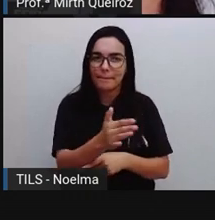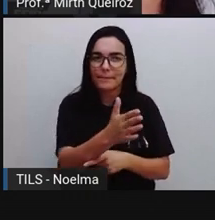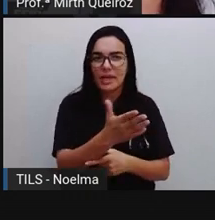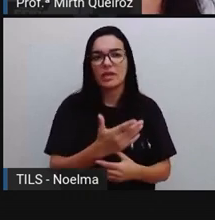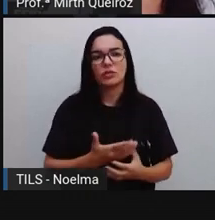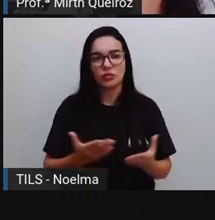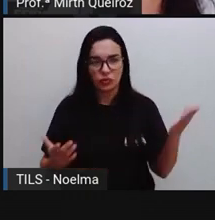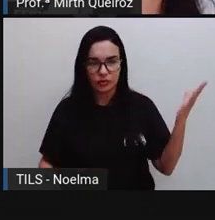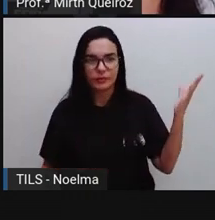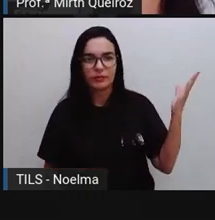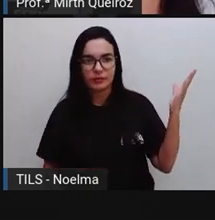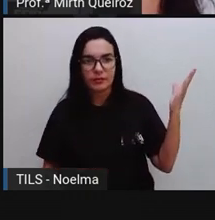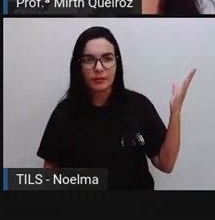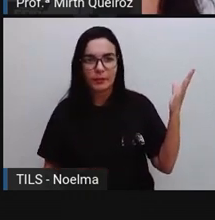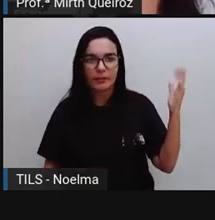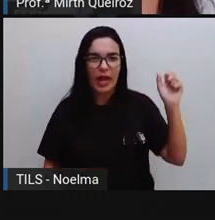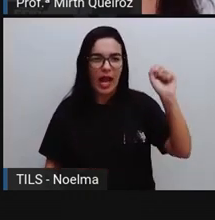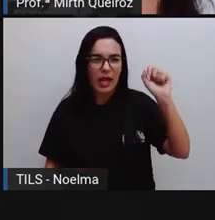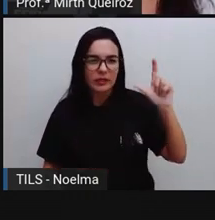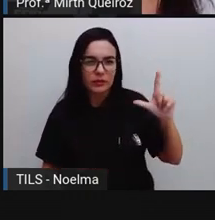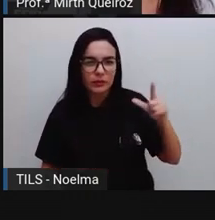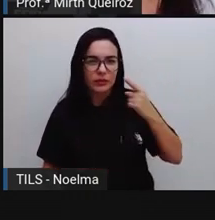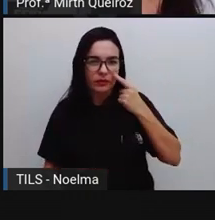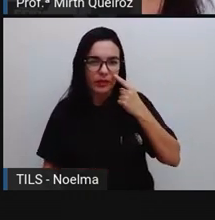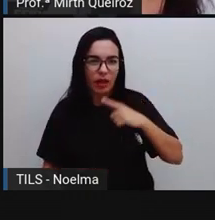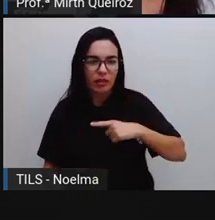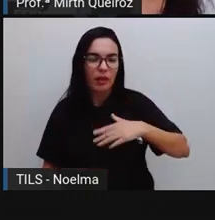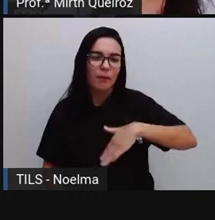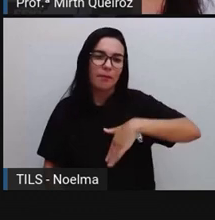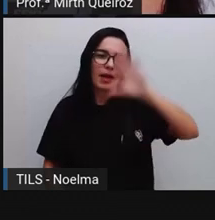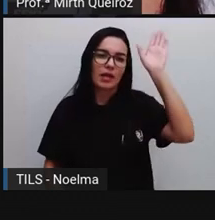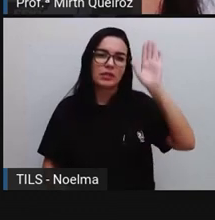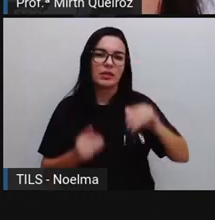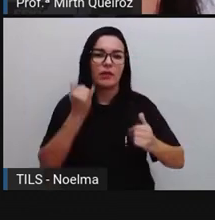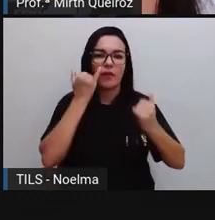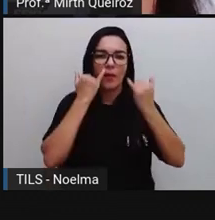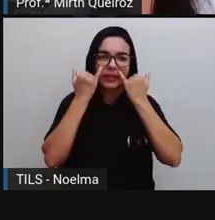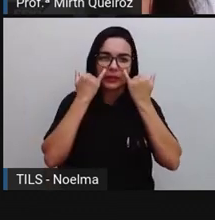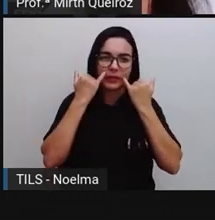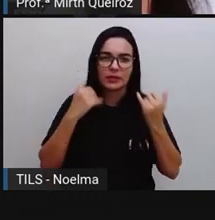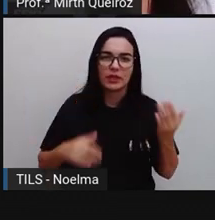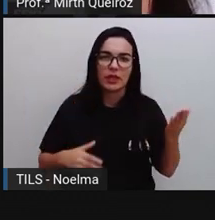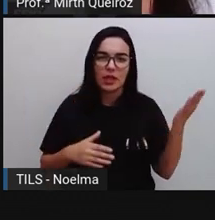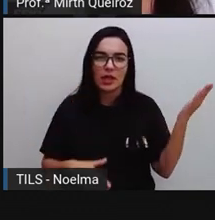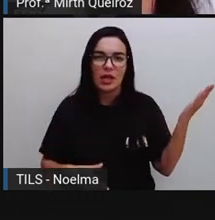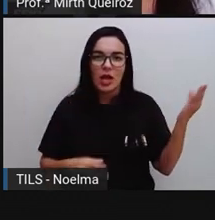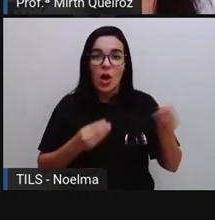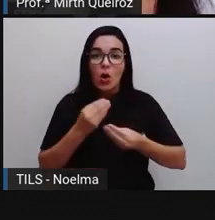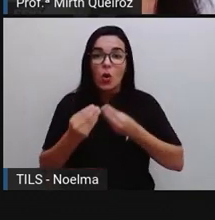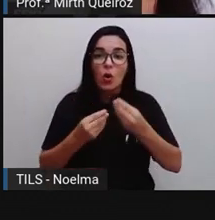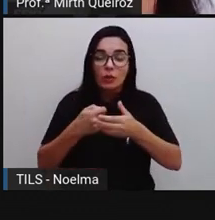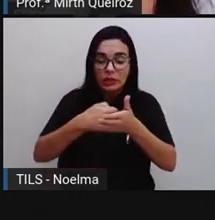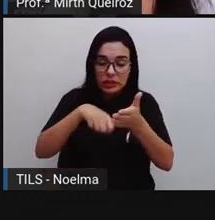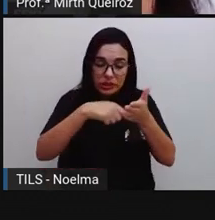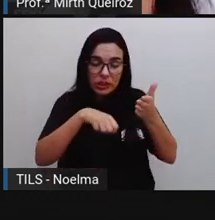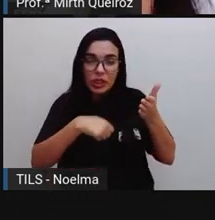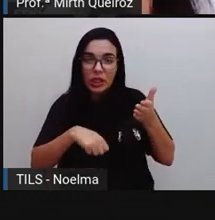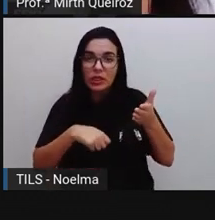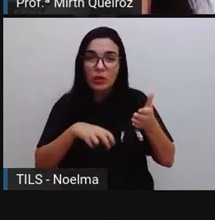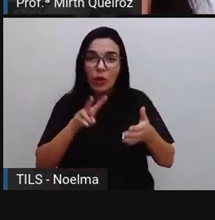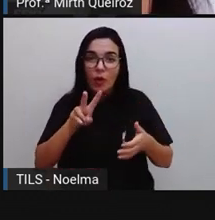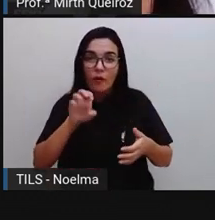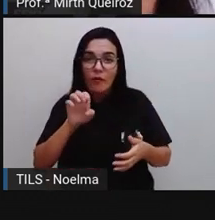palavra peixes, que está de azul, a gente vai ter mais informações sobre eles. Como estão escritos os verbetes?